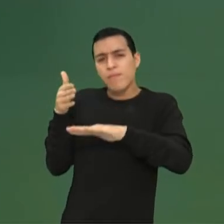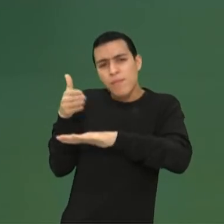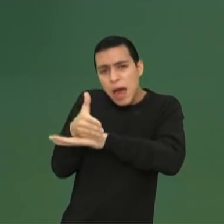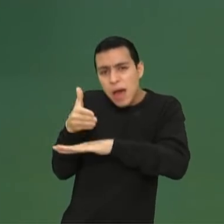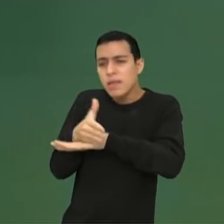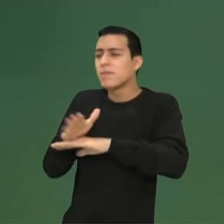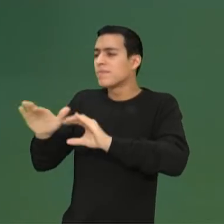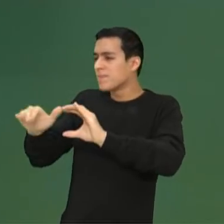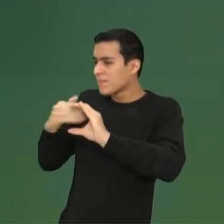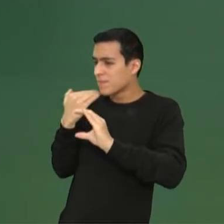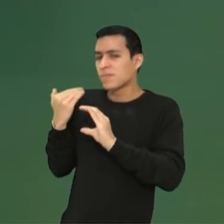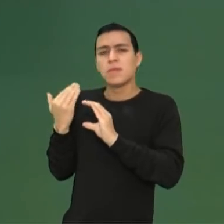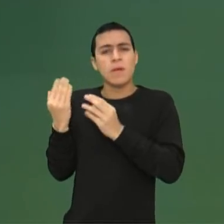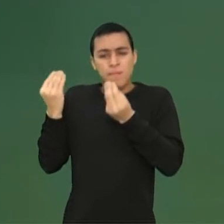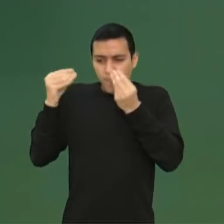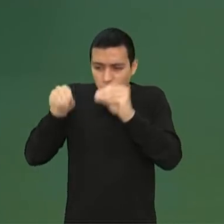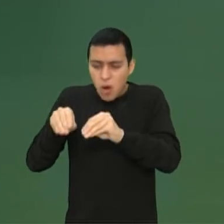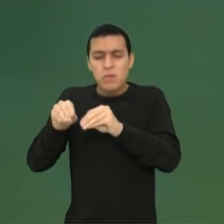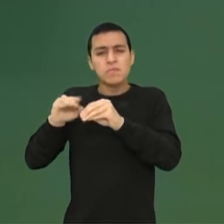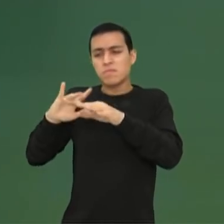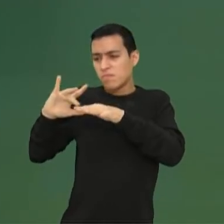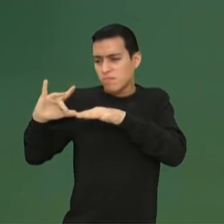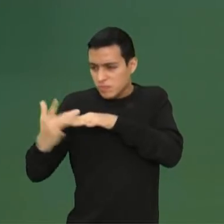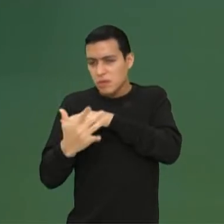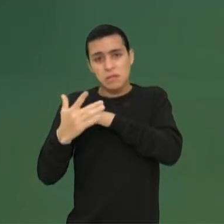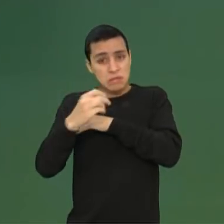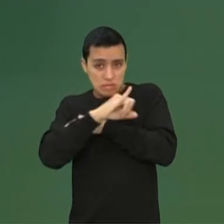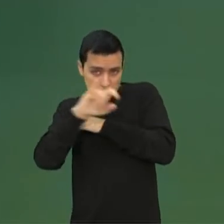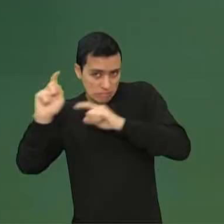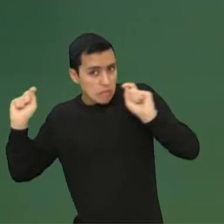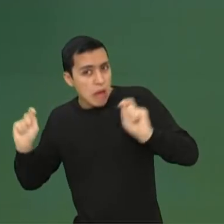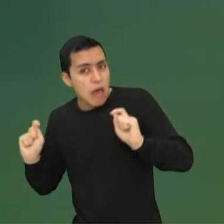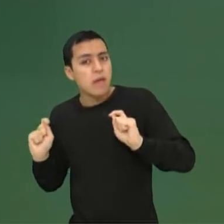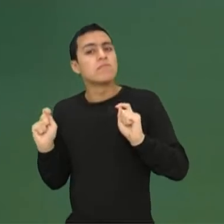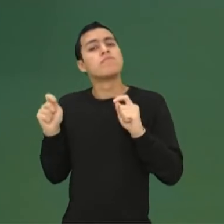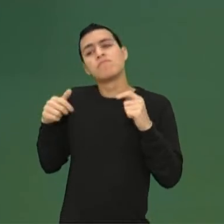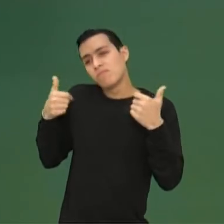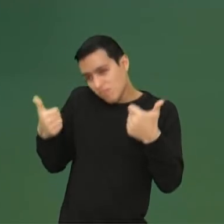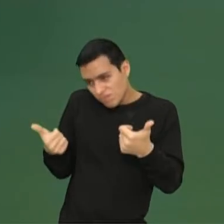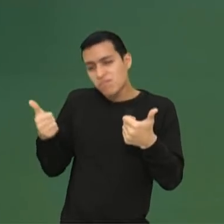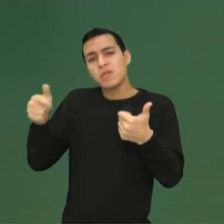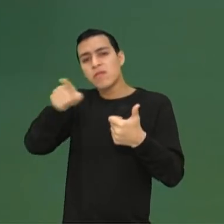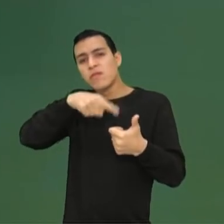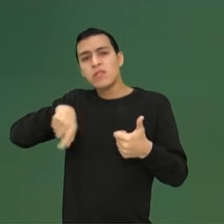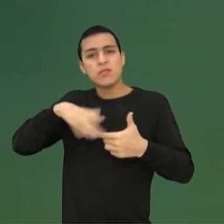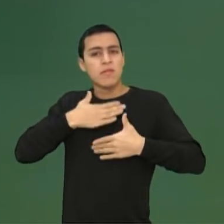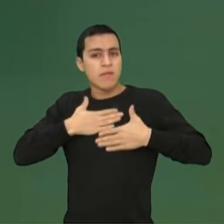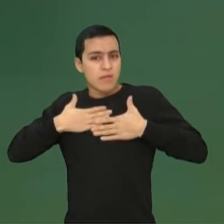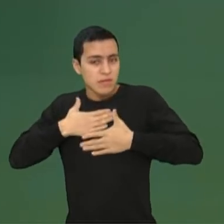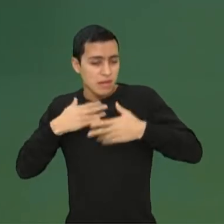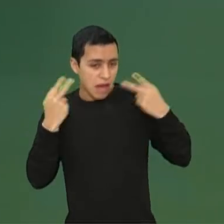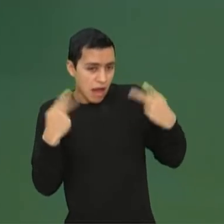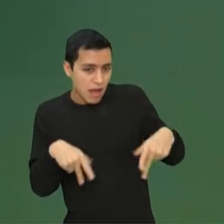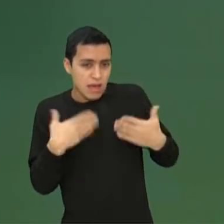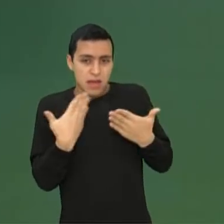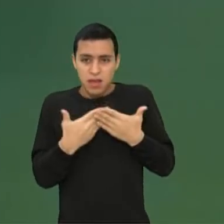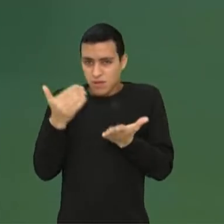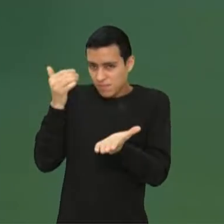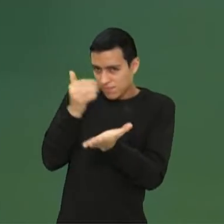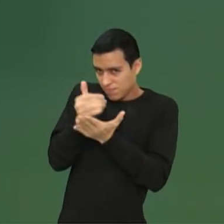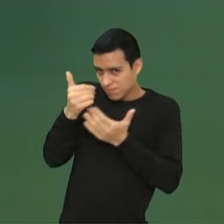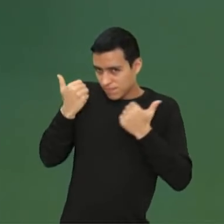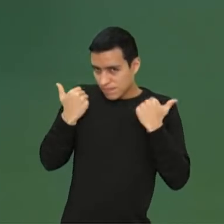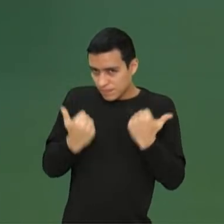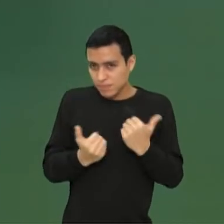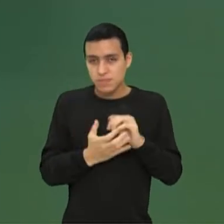mensaginha, postem na rede, dentro da possibilidade de vocês, que vocês estão curtindo, que estão gostando da nossa aula. Então vamos começar?